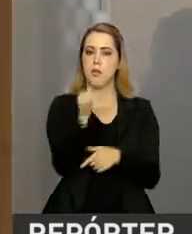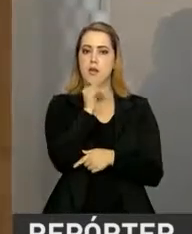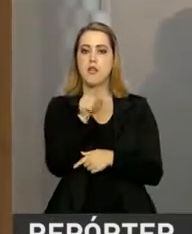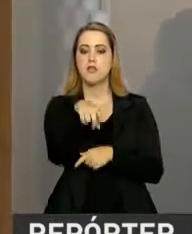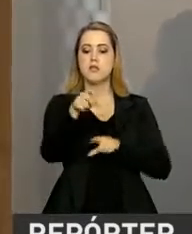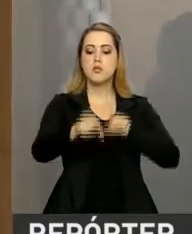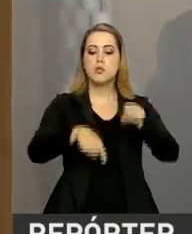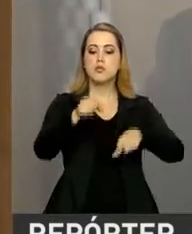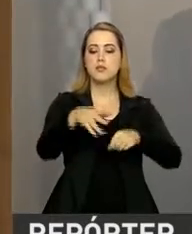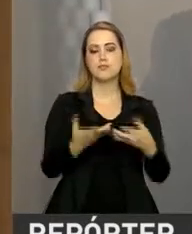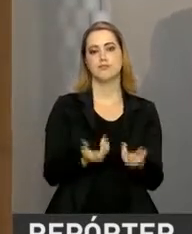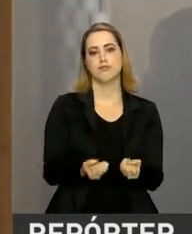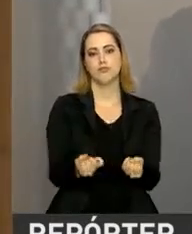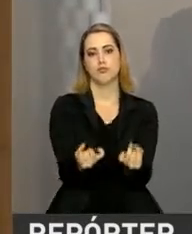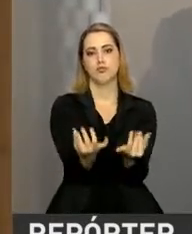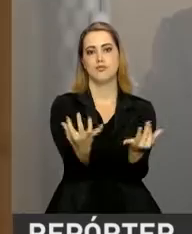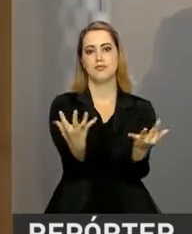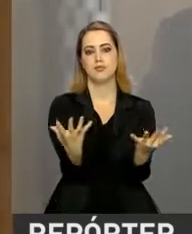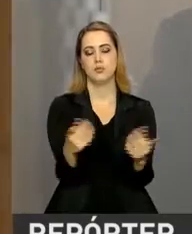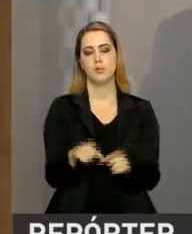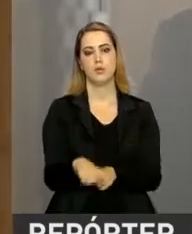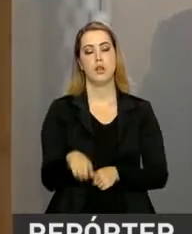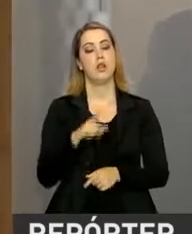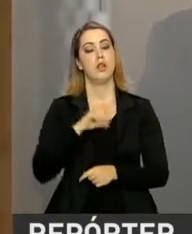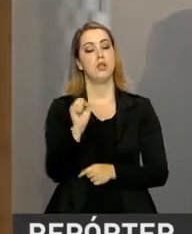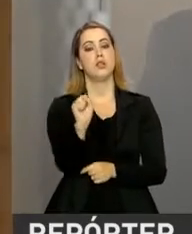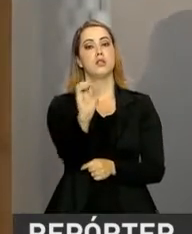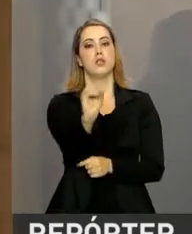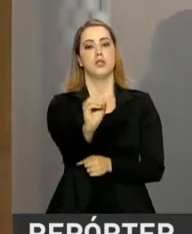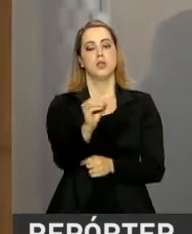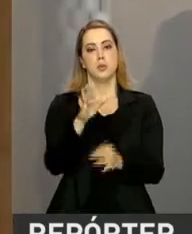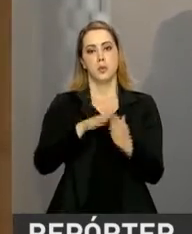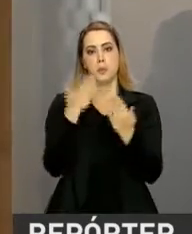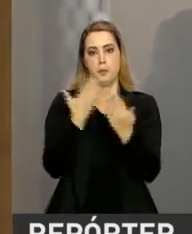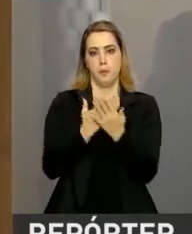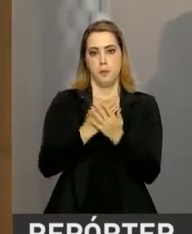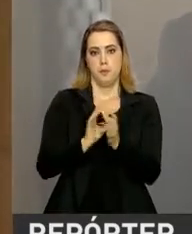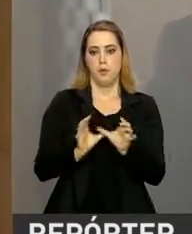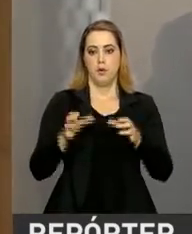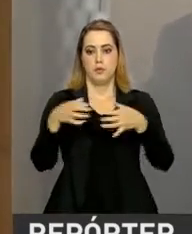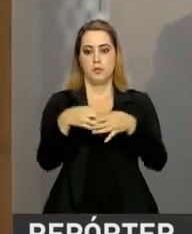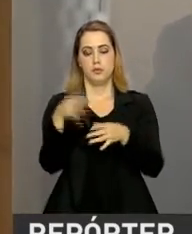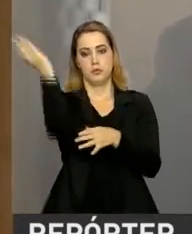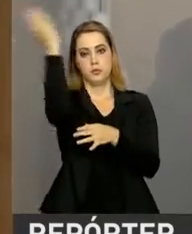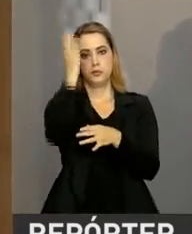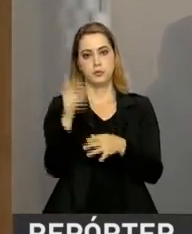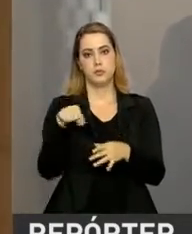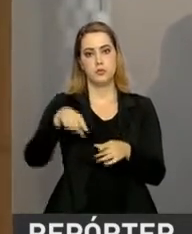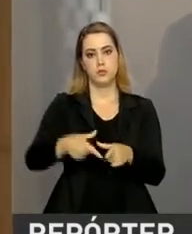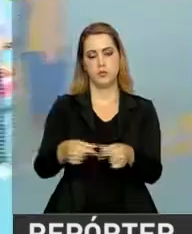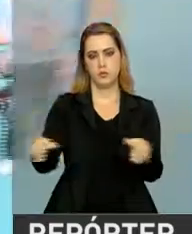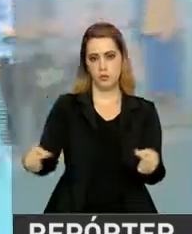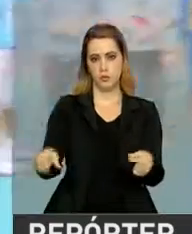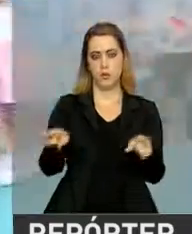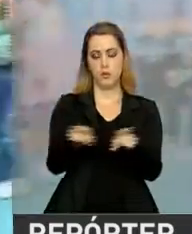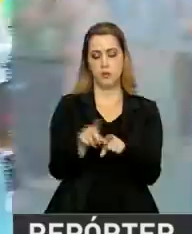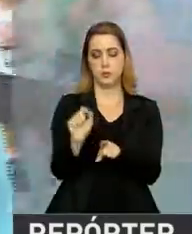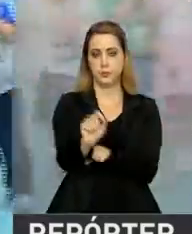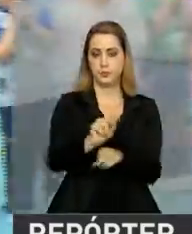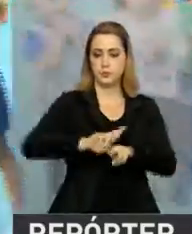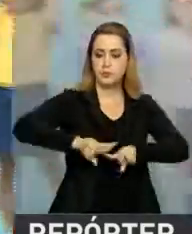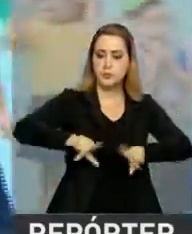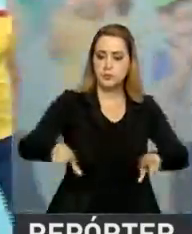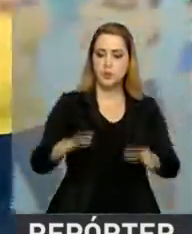existem mais de 80 escolas voltadas para a comunidade brasileira aqui no país asiático e muitas delas inclusive